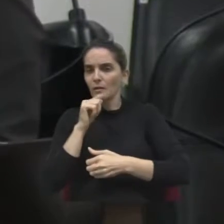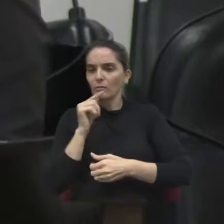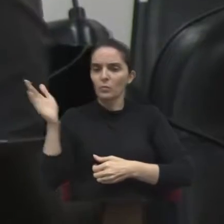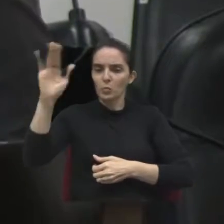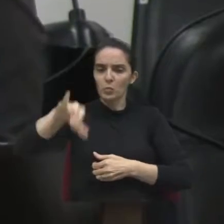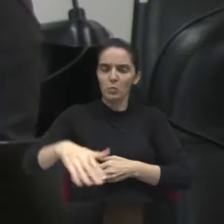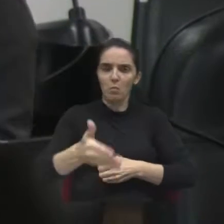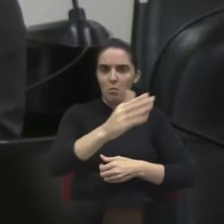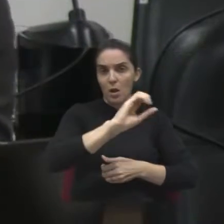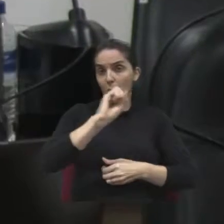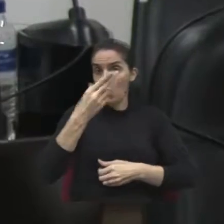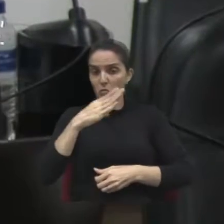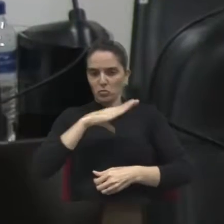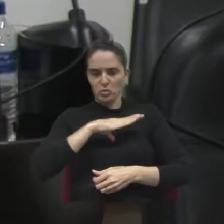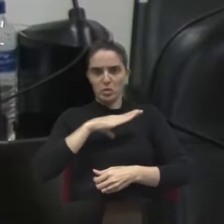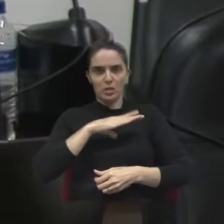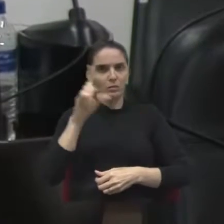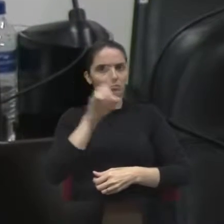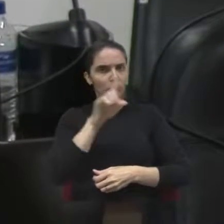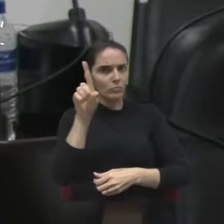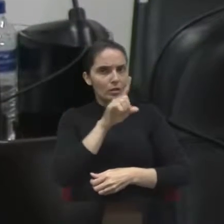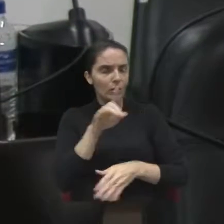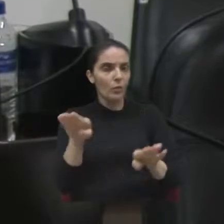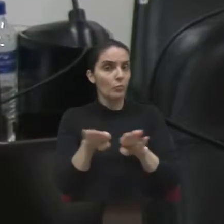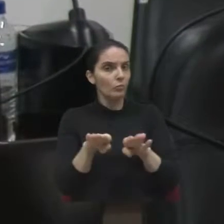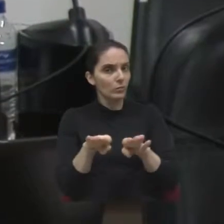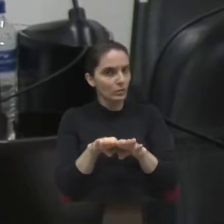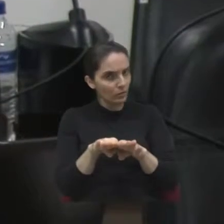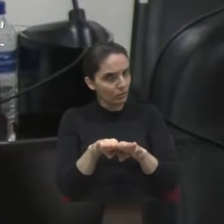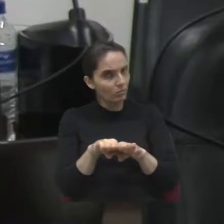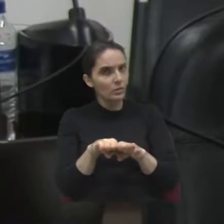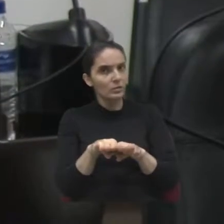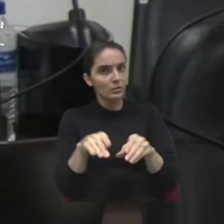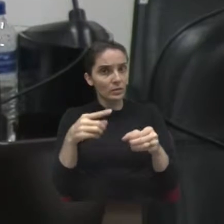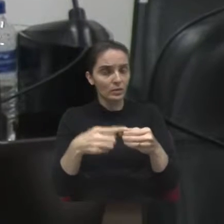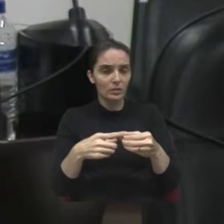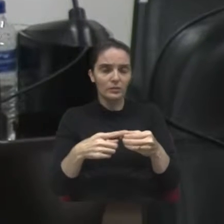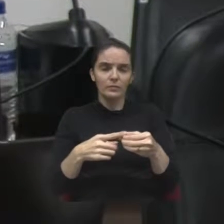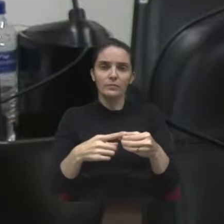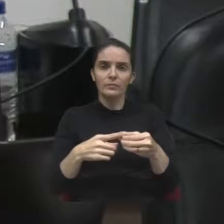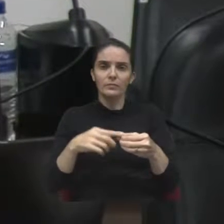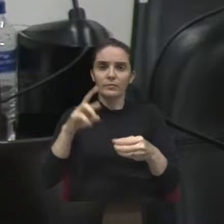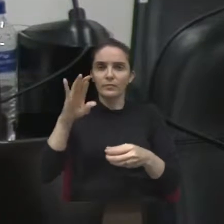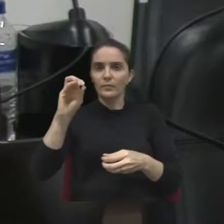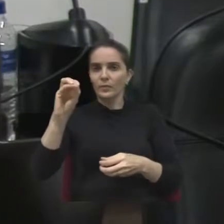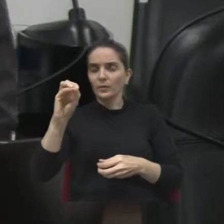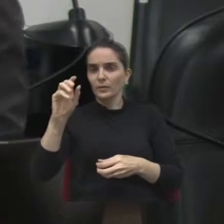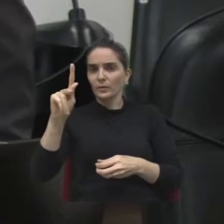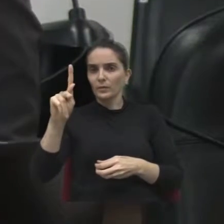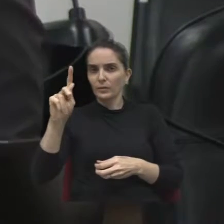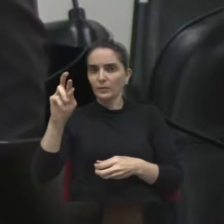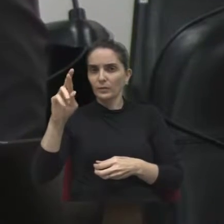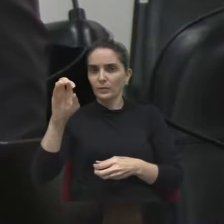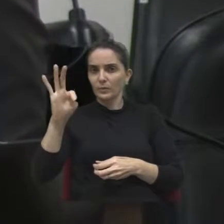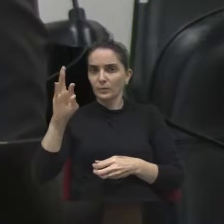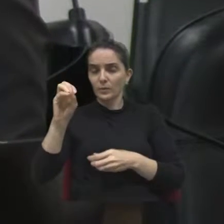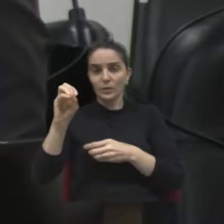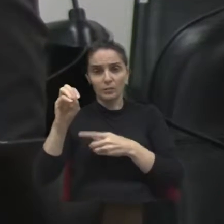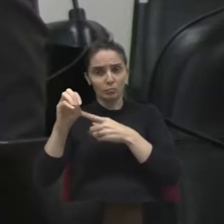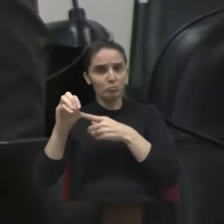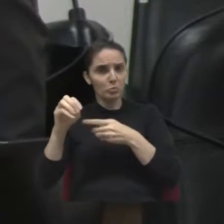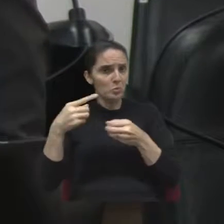mas inclusive São José do Rio Preto, que não é uma cidade, por